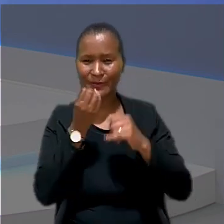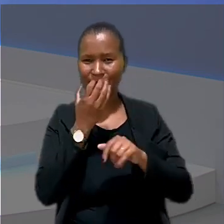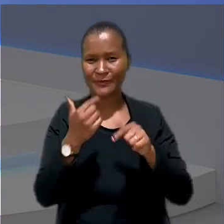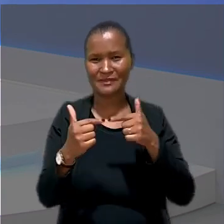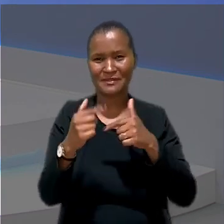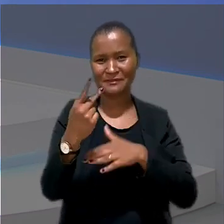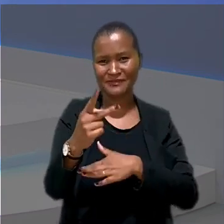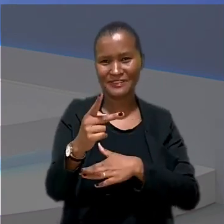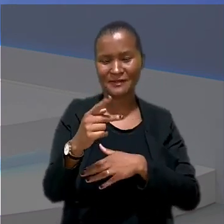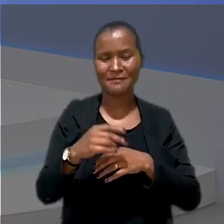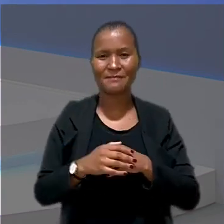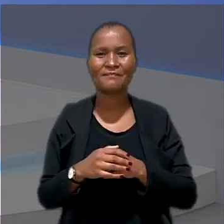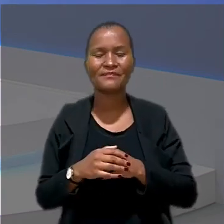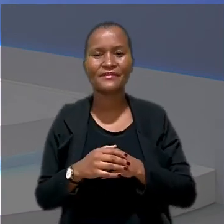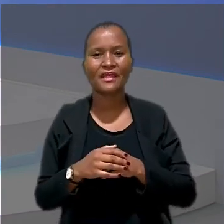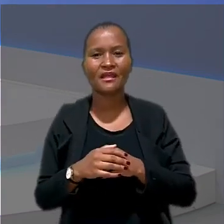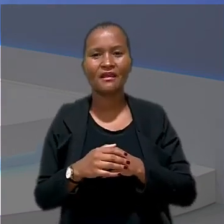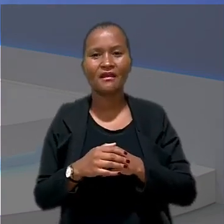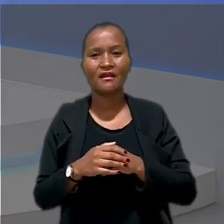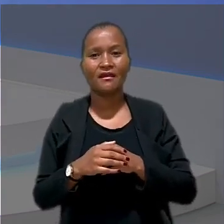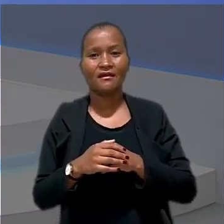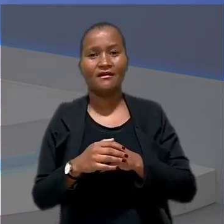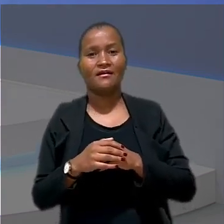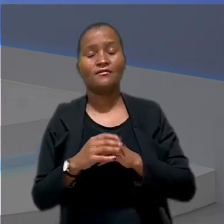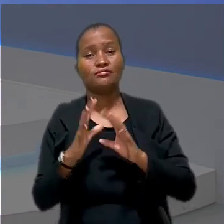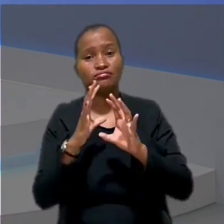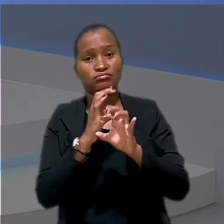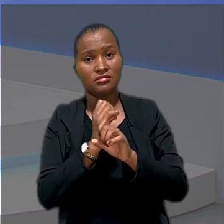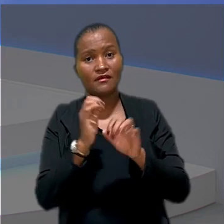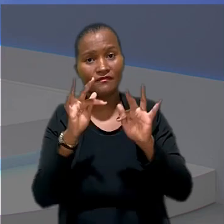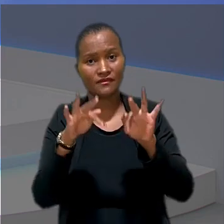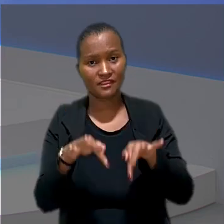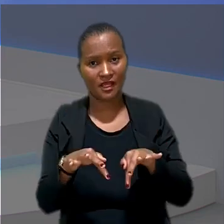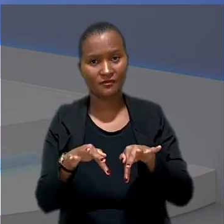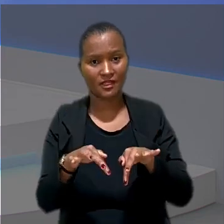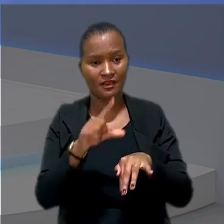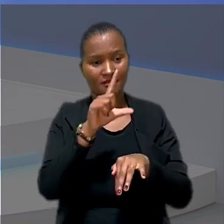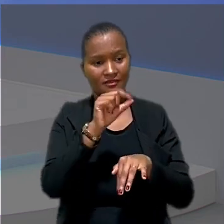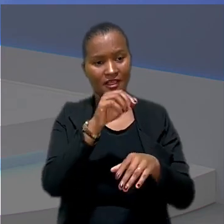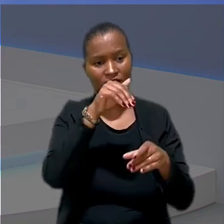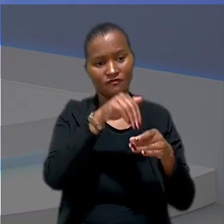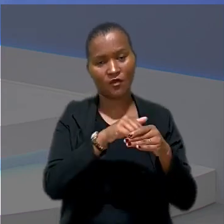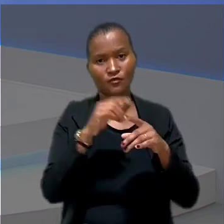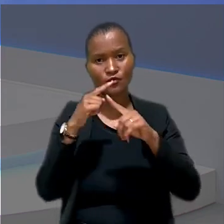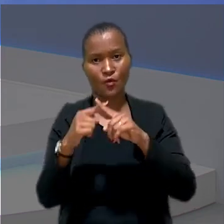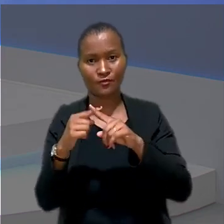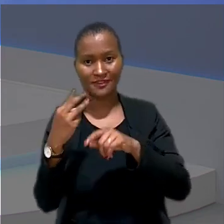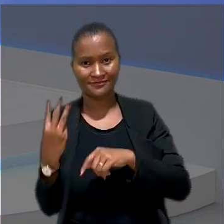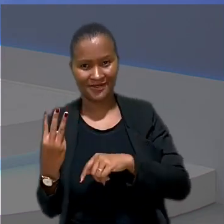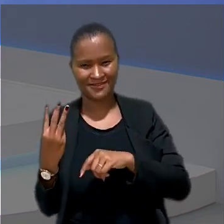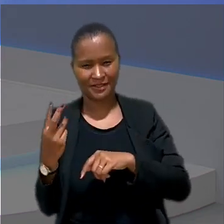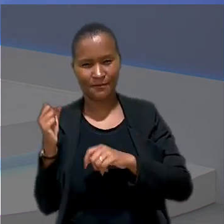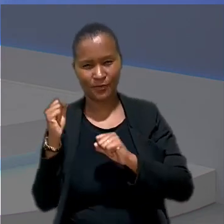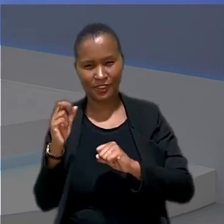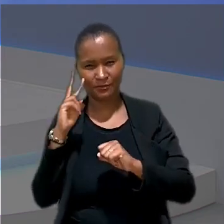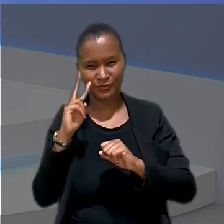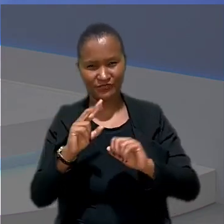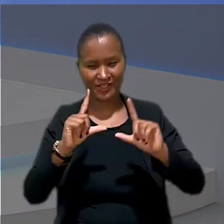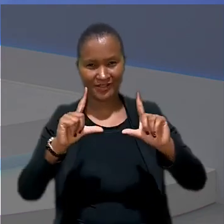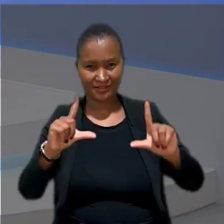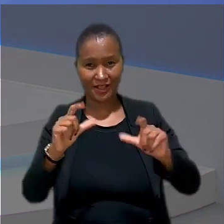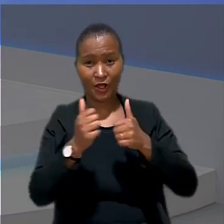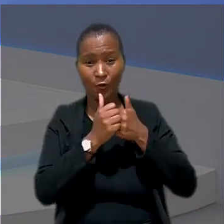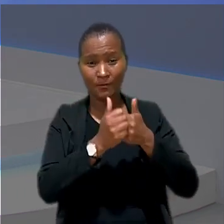pelas informações e bom trabalho para você. E o placar final desse julgamento, Anderson, ficou em 10-3. Como podemos ver aqui na nossa